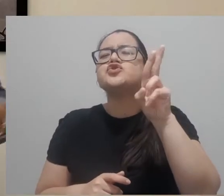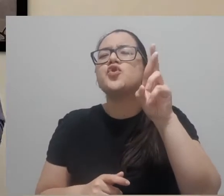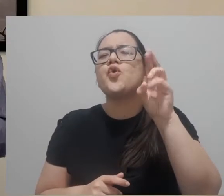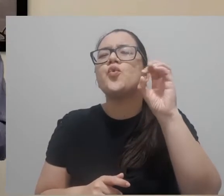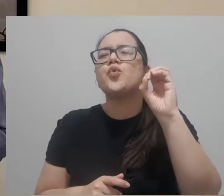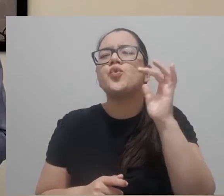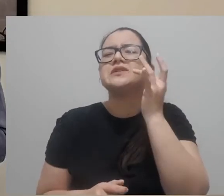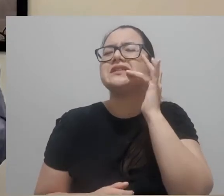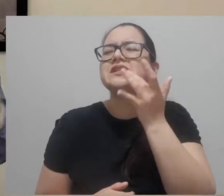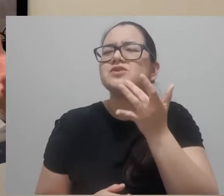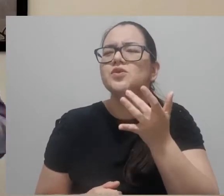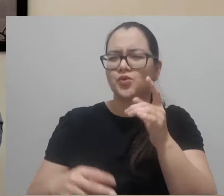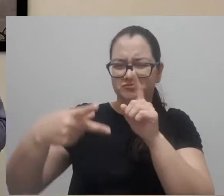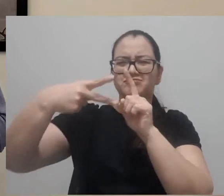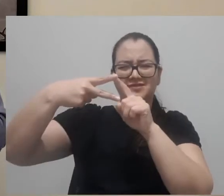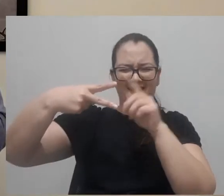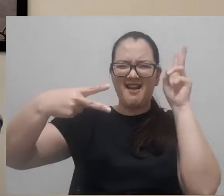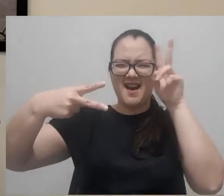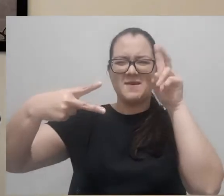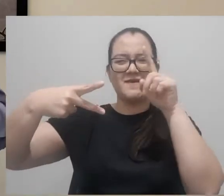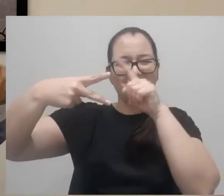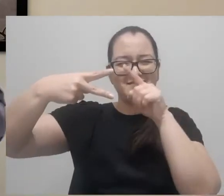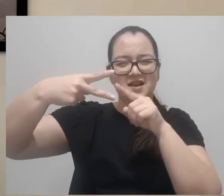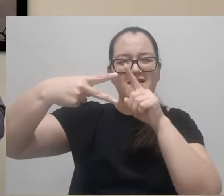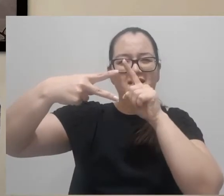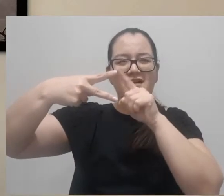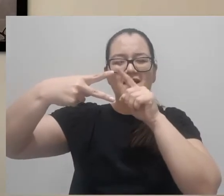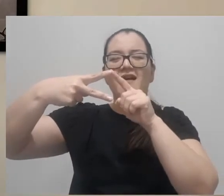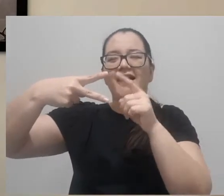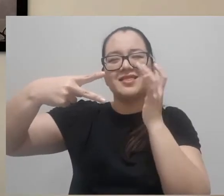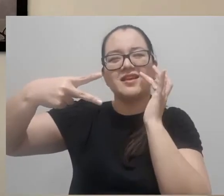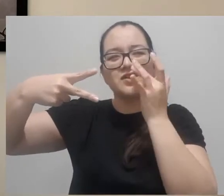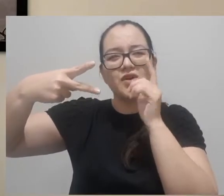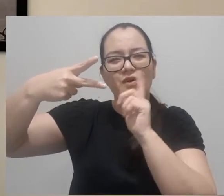gente destacasse aqui, seriam muito importantes a serem destacadas no texto,